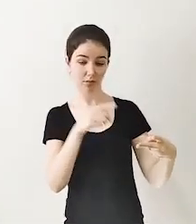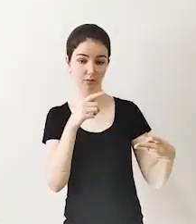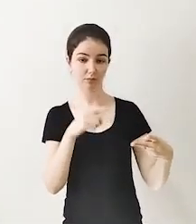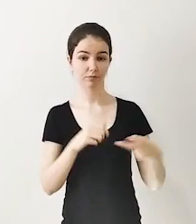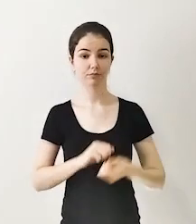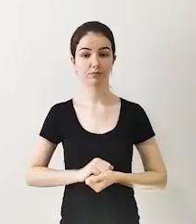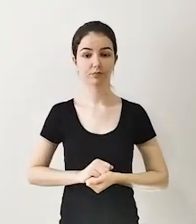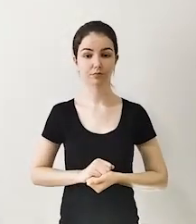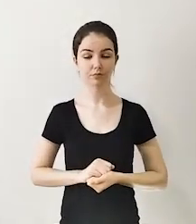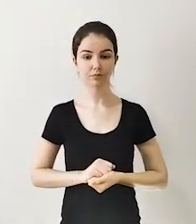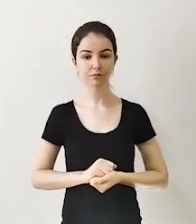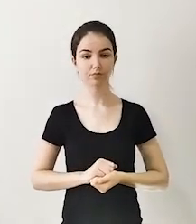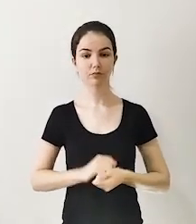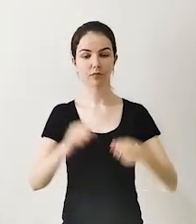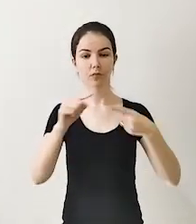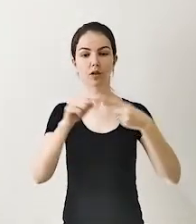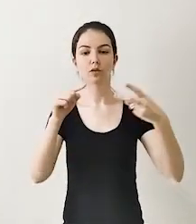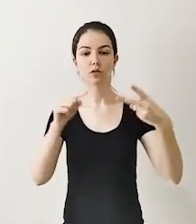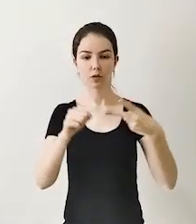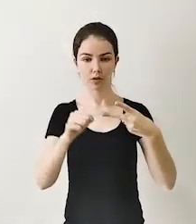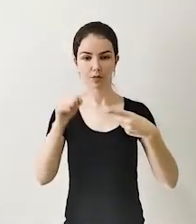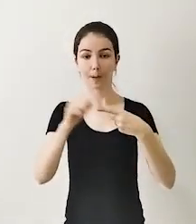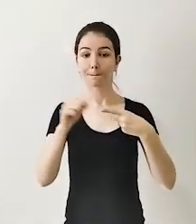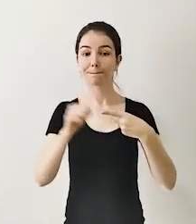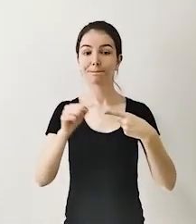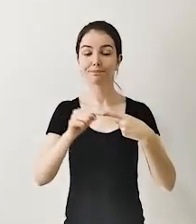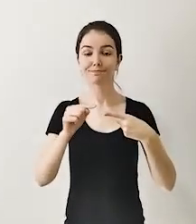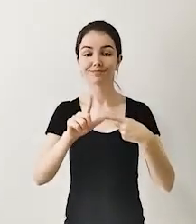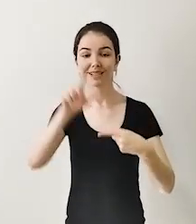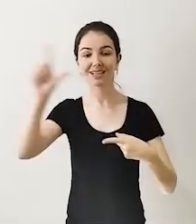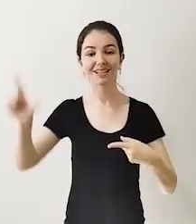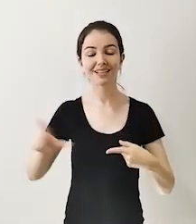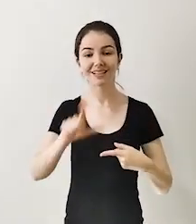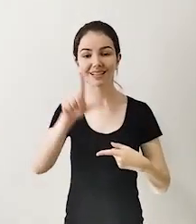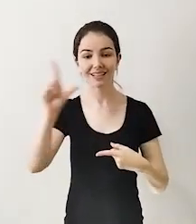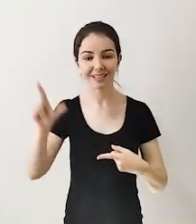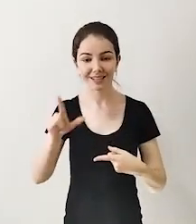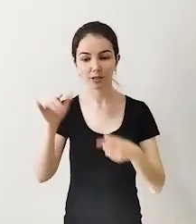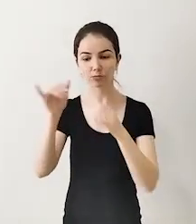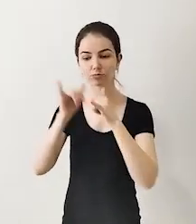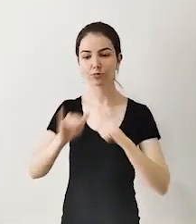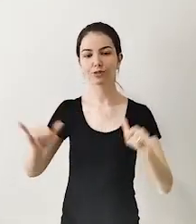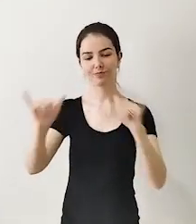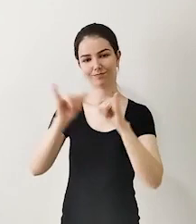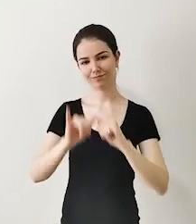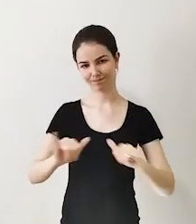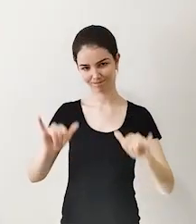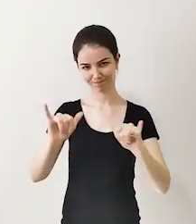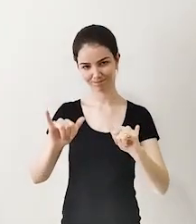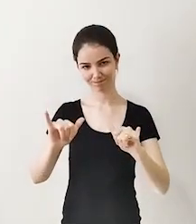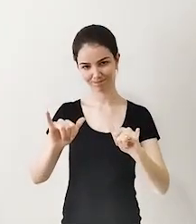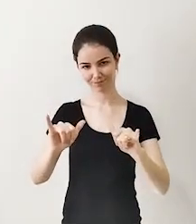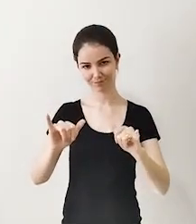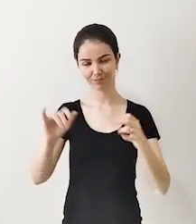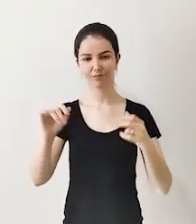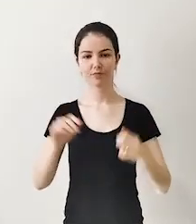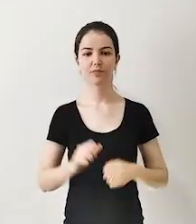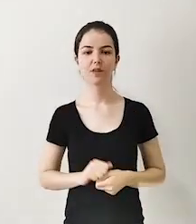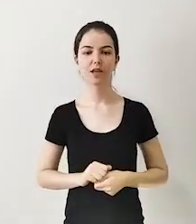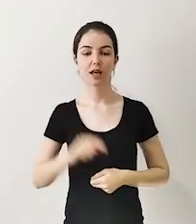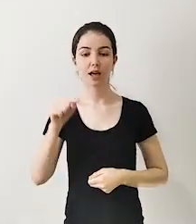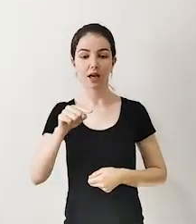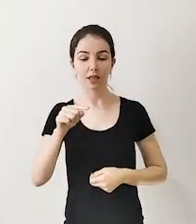dois tipos de literatura quentista. A primeira delas é a literatura informativa. Então aqui, gente,